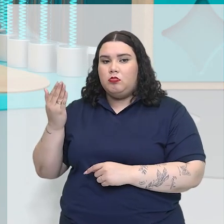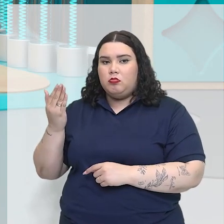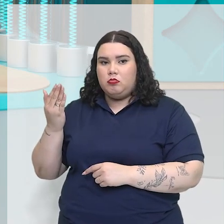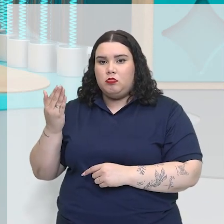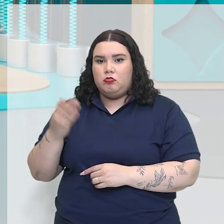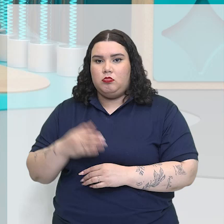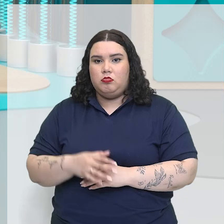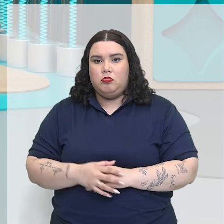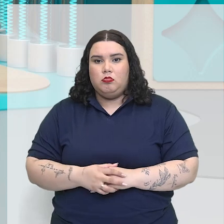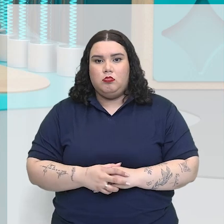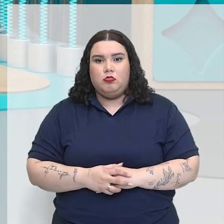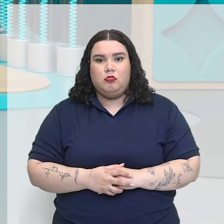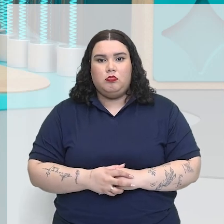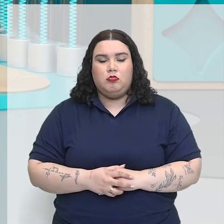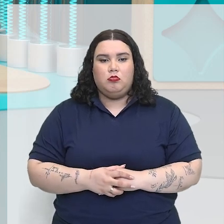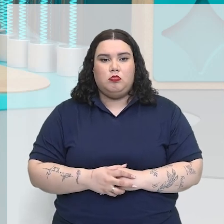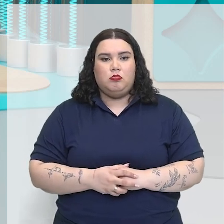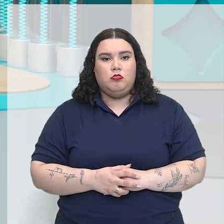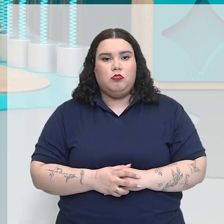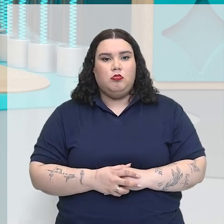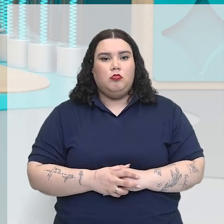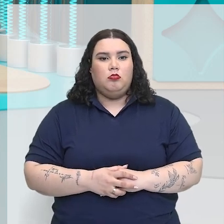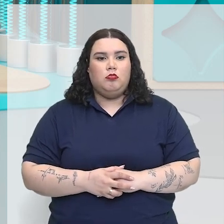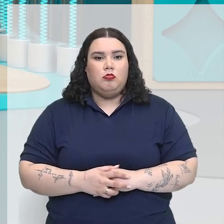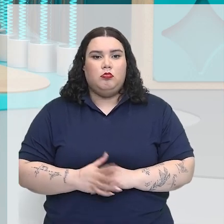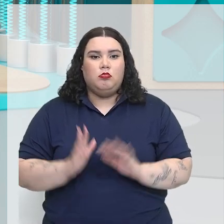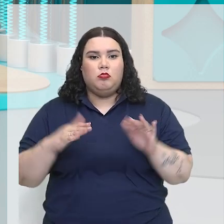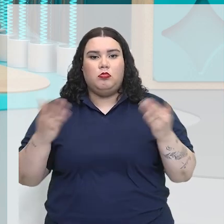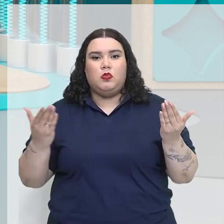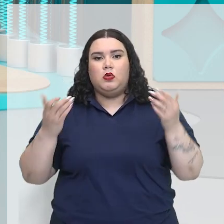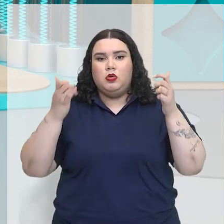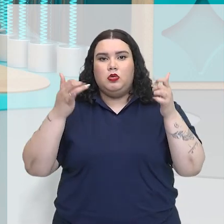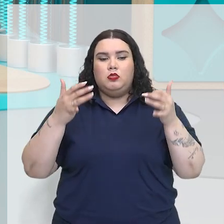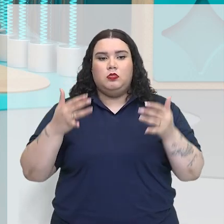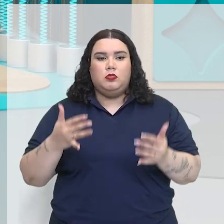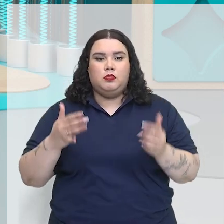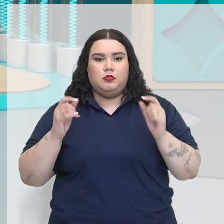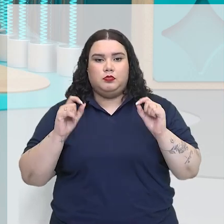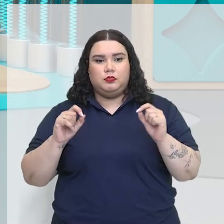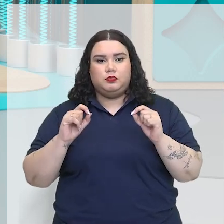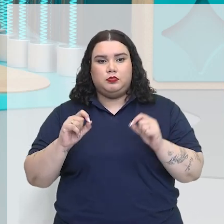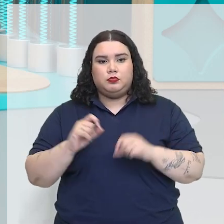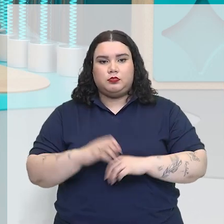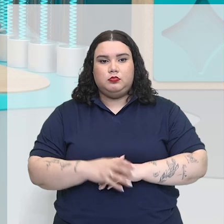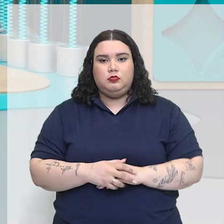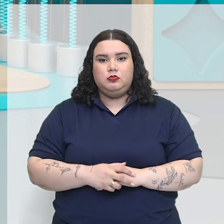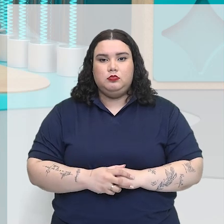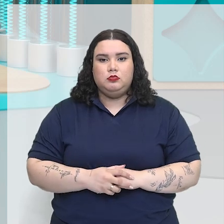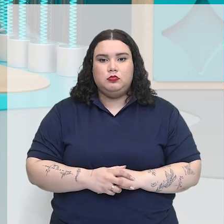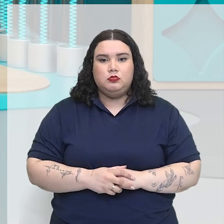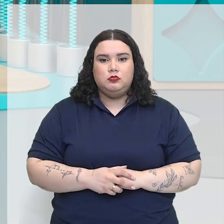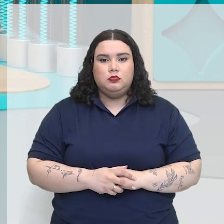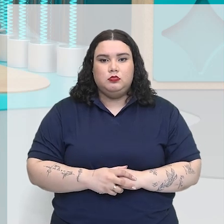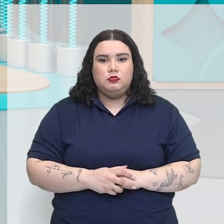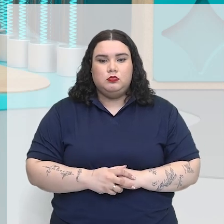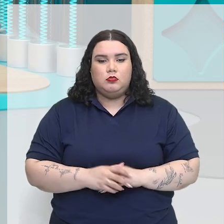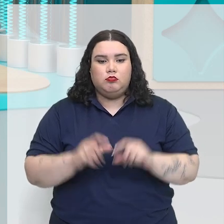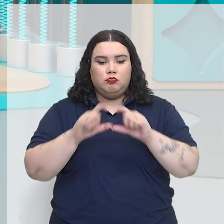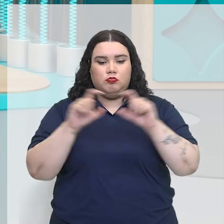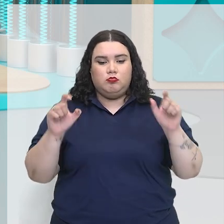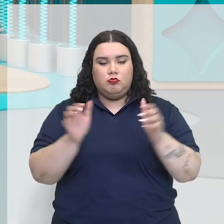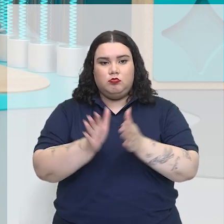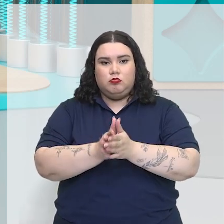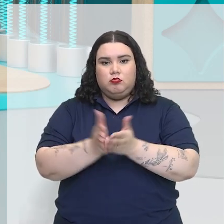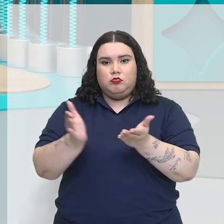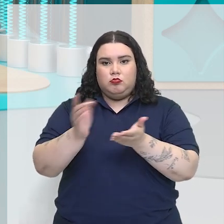Que, no caso, ele faz a menção, né, de uma parte da Bíblia que